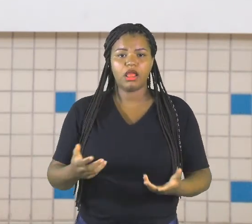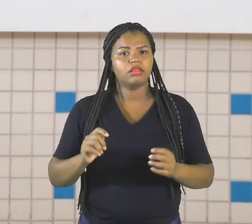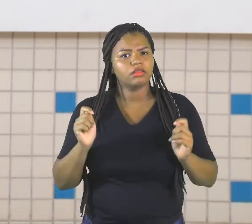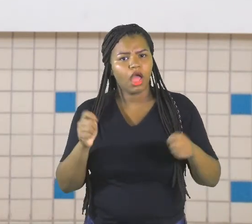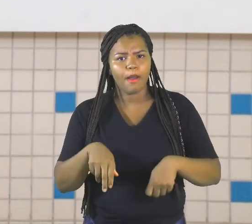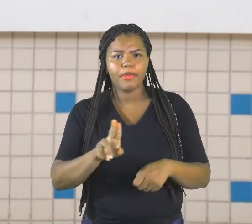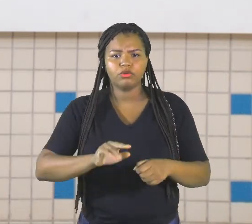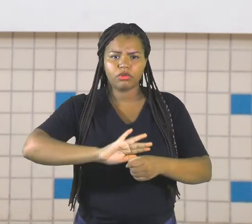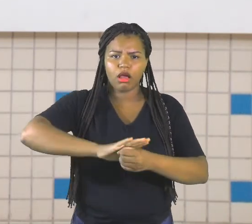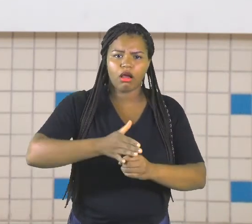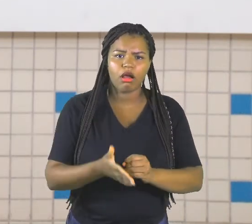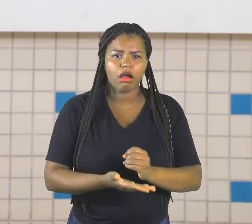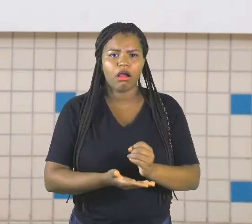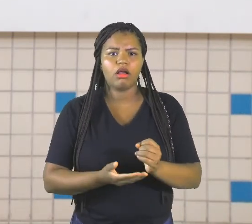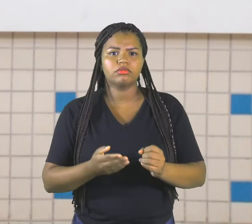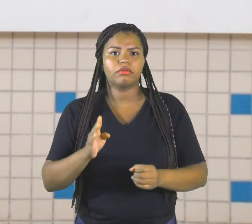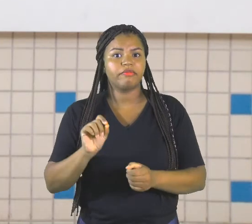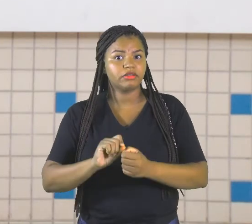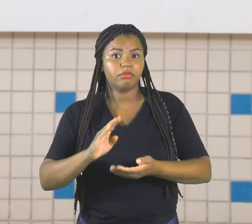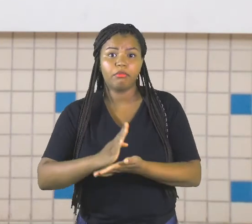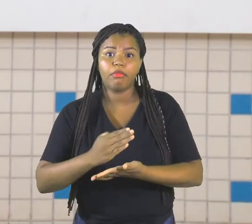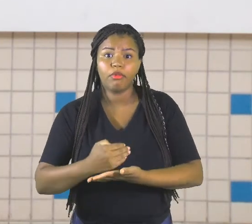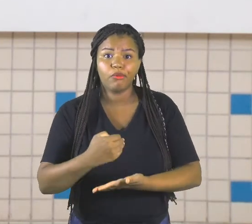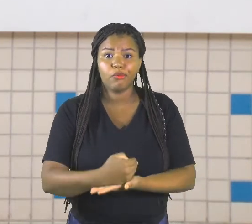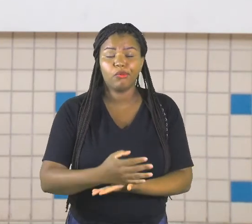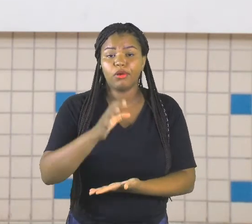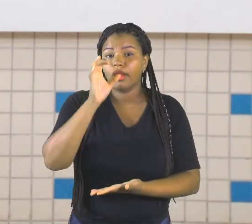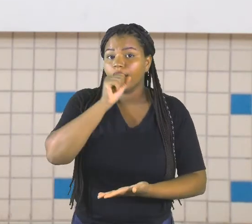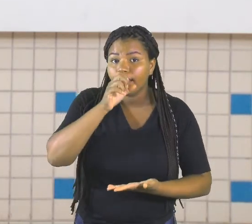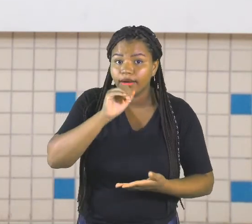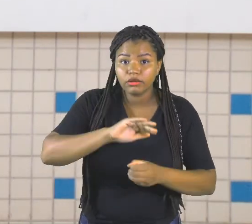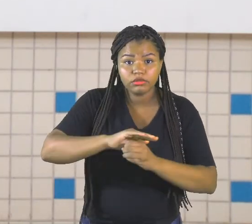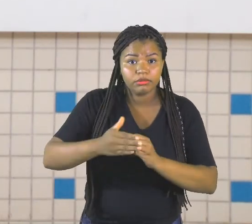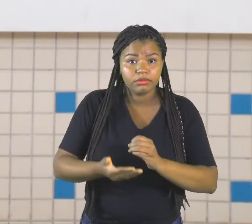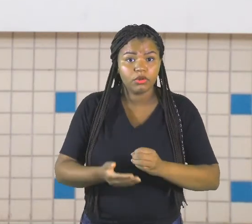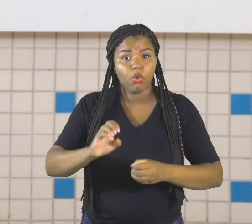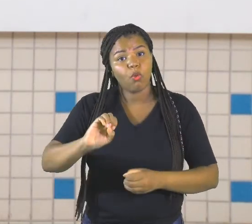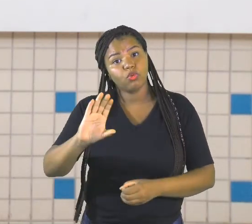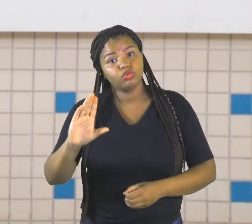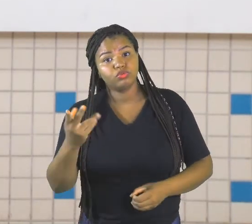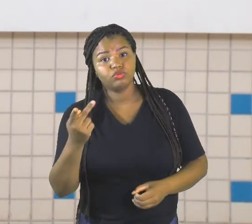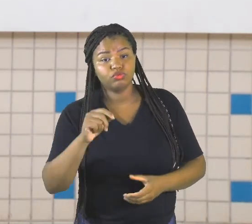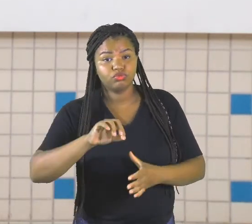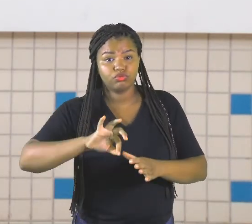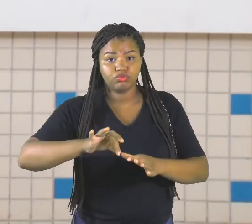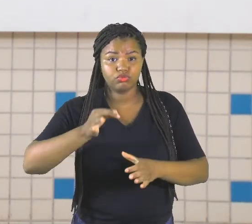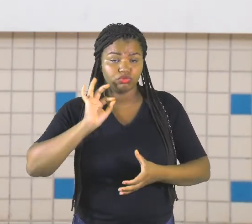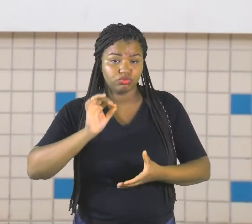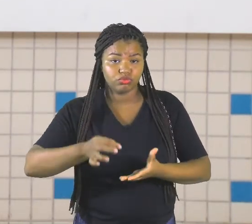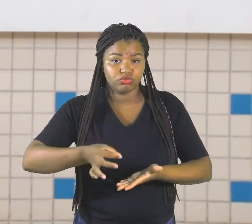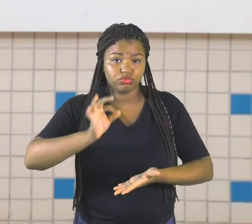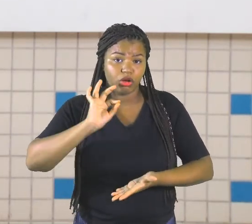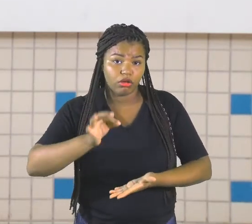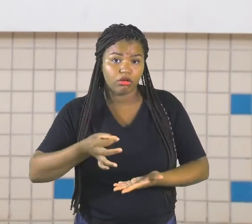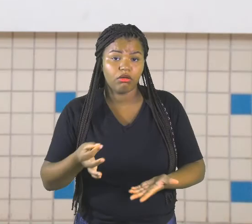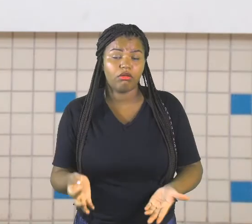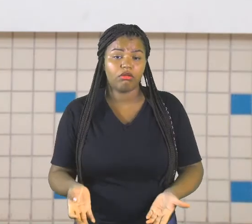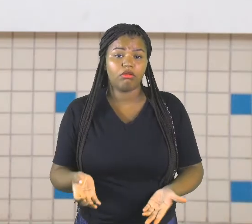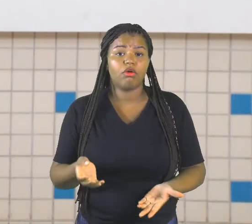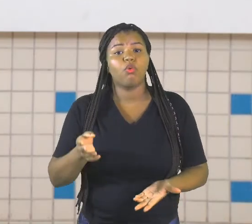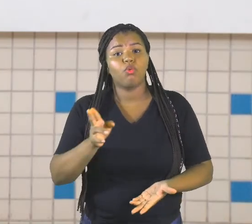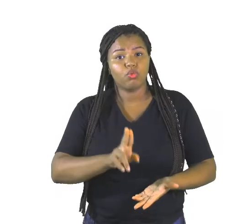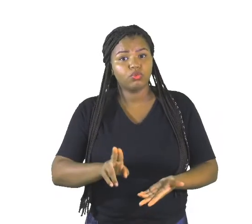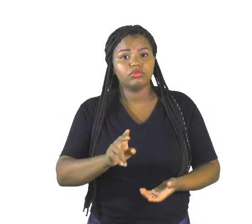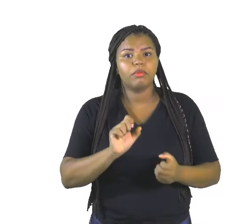bolo com uma casca de laranja, ou pode-se fazer um chá, enfim, né, outros usos que podem ser feitos da casca de